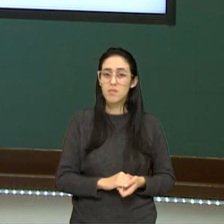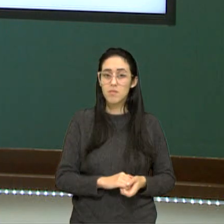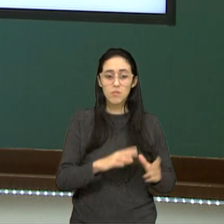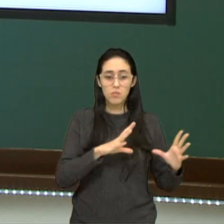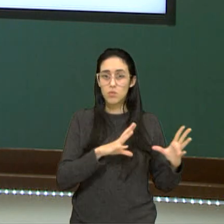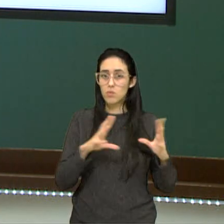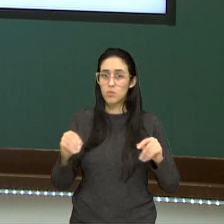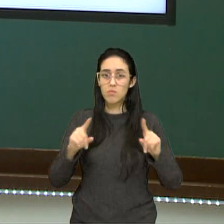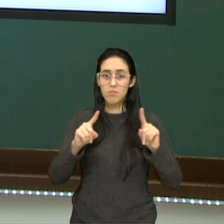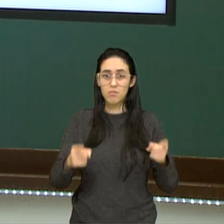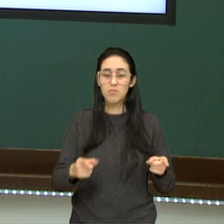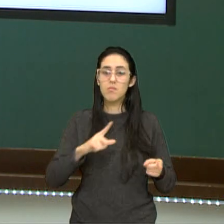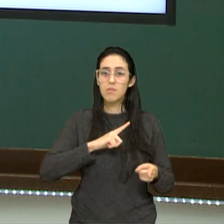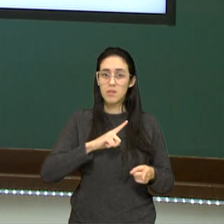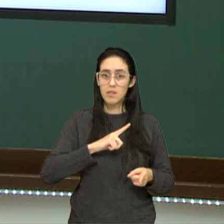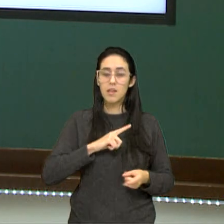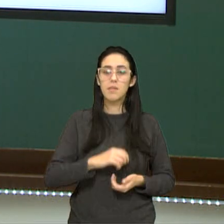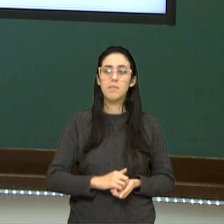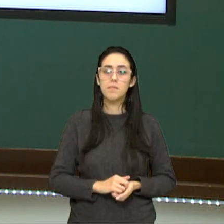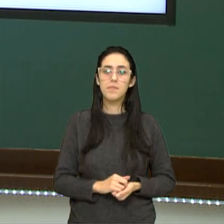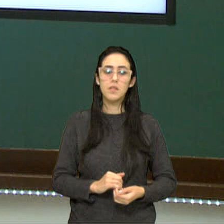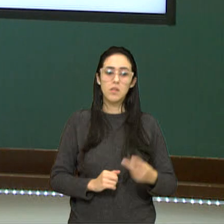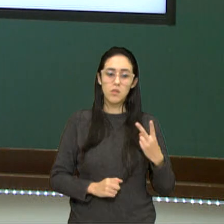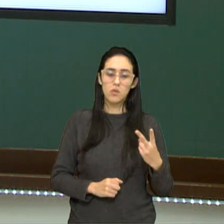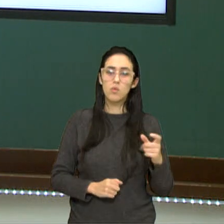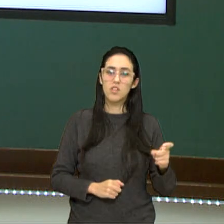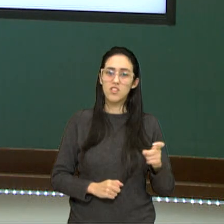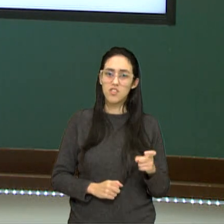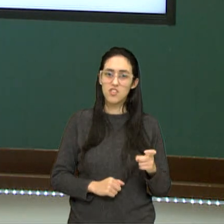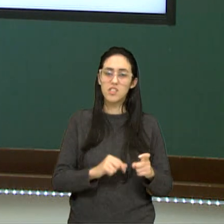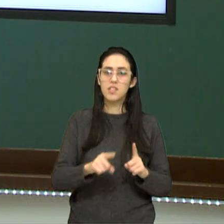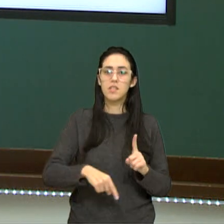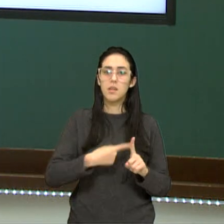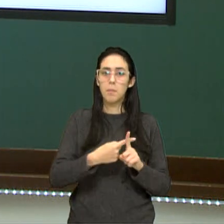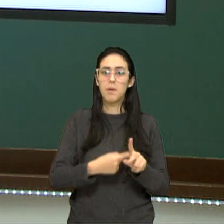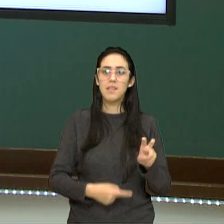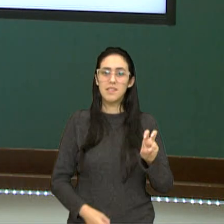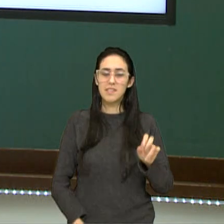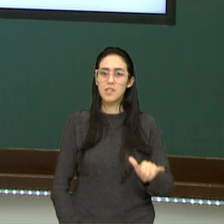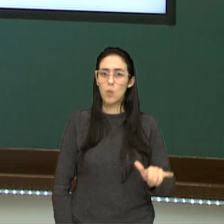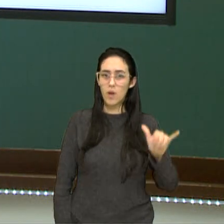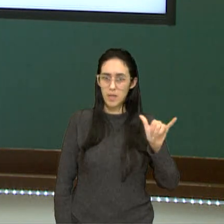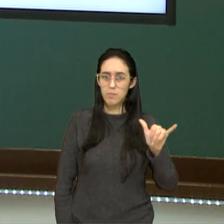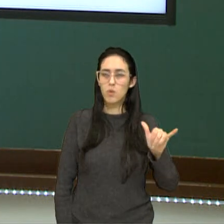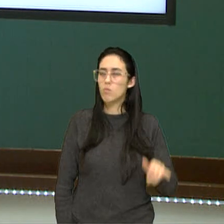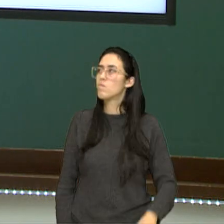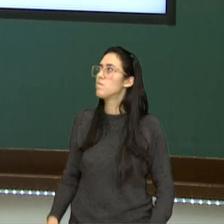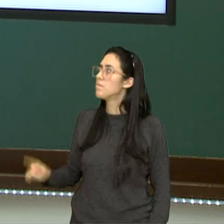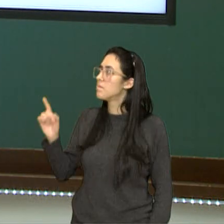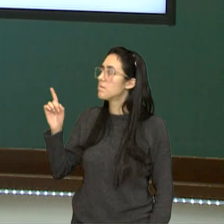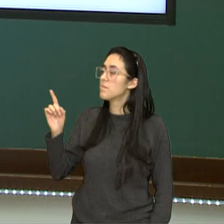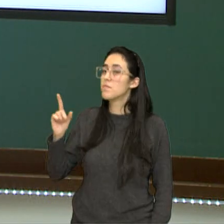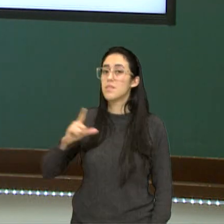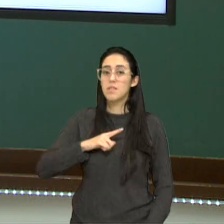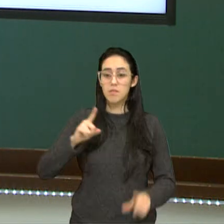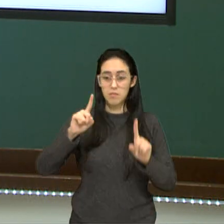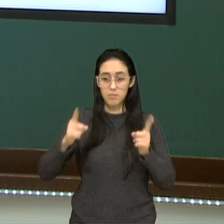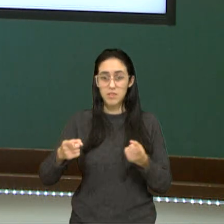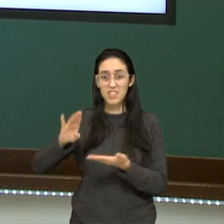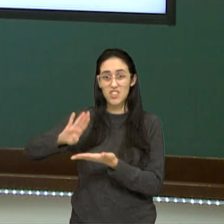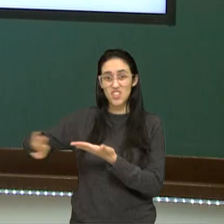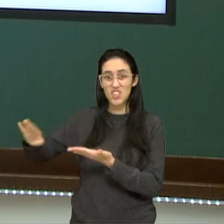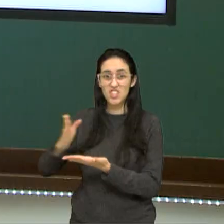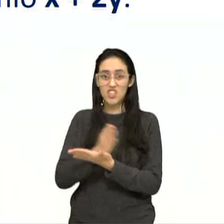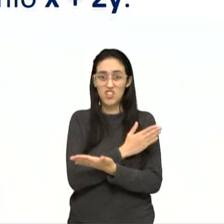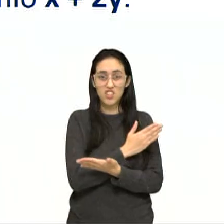ali dentro troca de sinal. O 2x do primeiro mais 5y aqui, tranquilo. Na segunda retirada de parênteses, preste